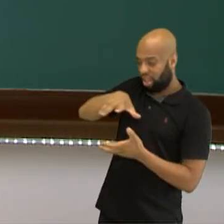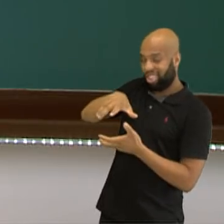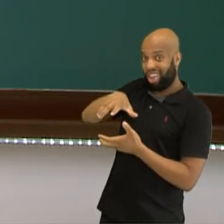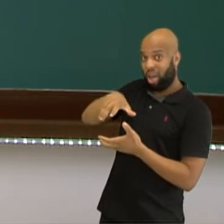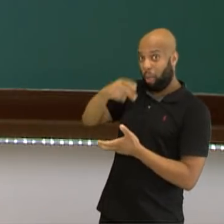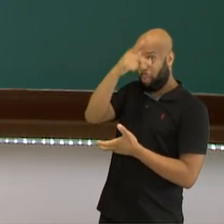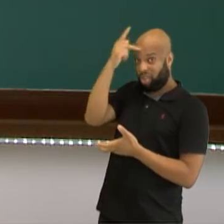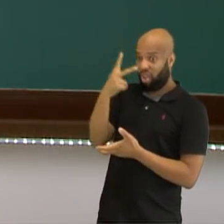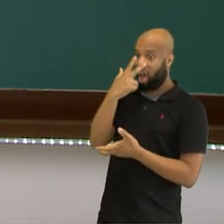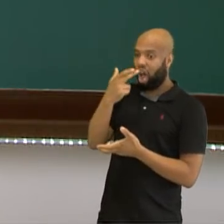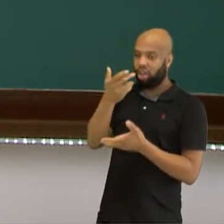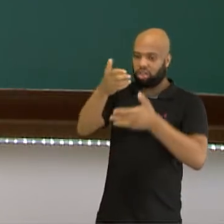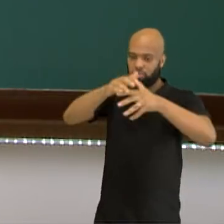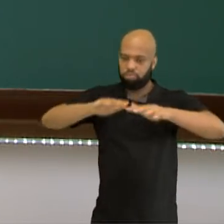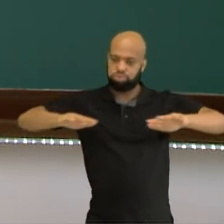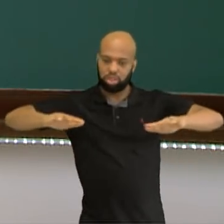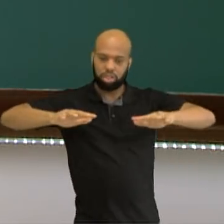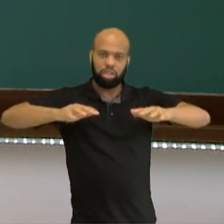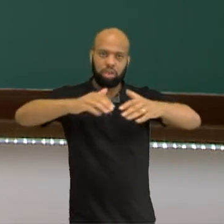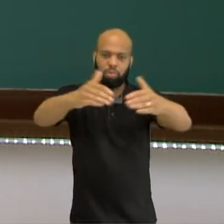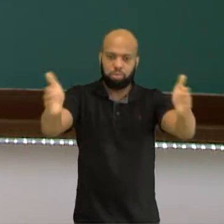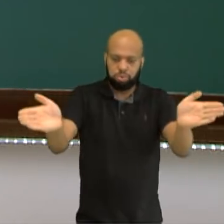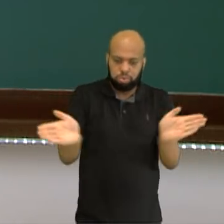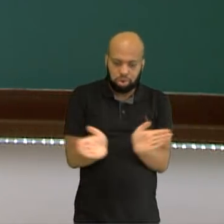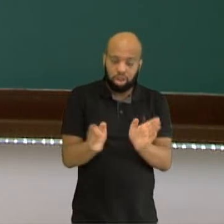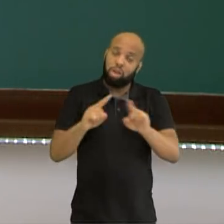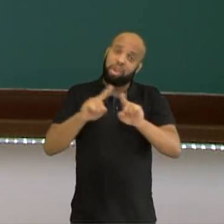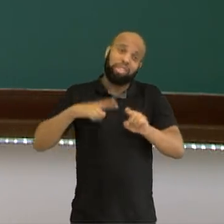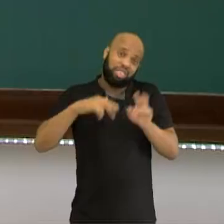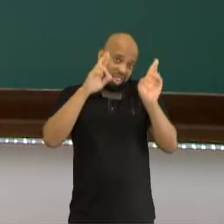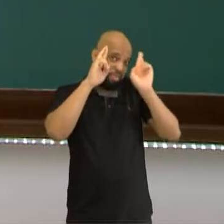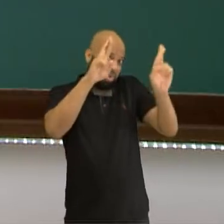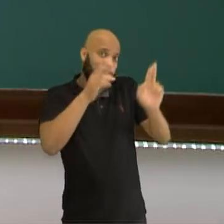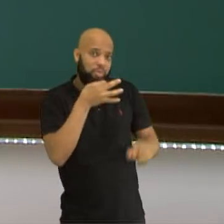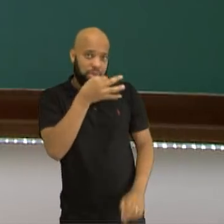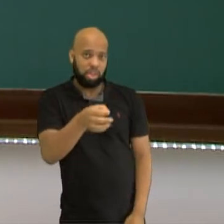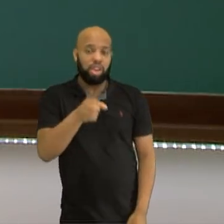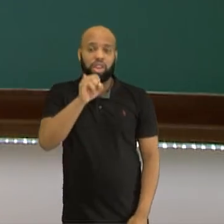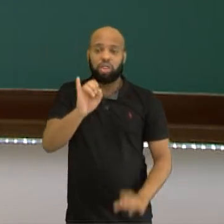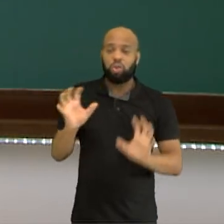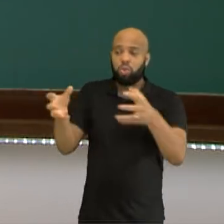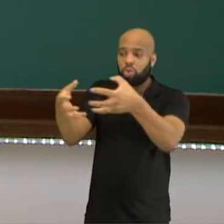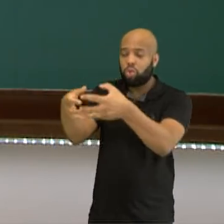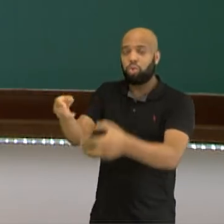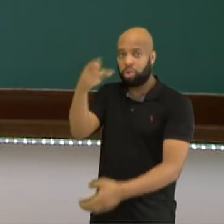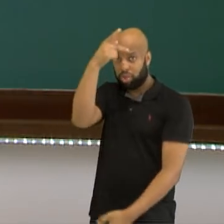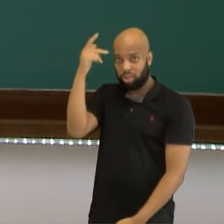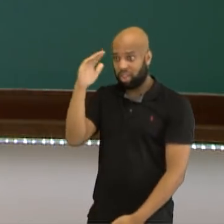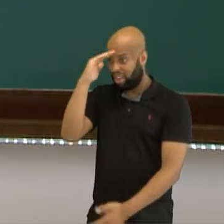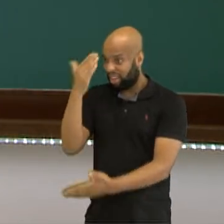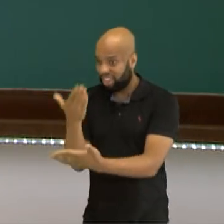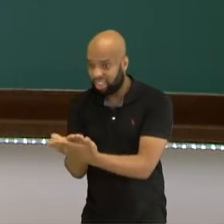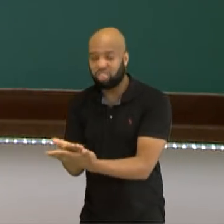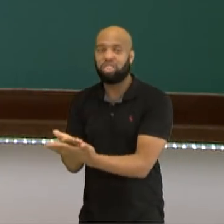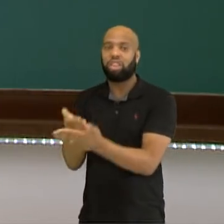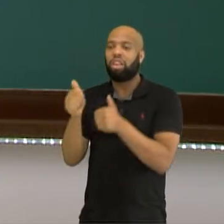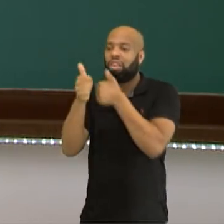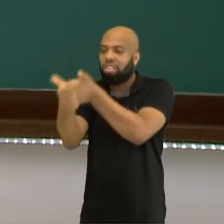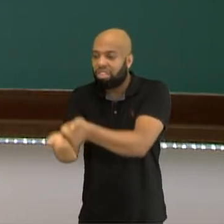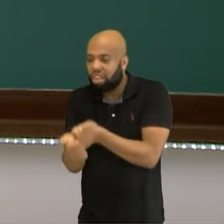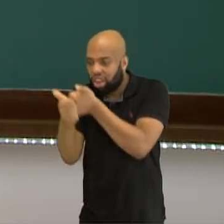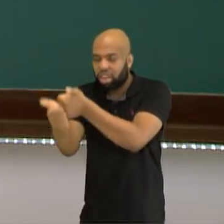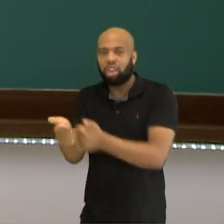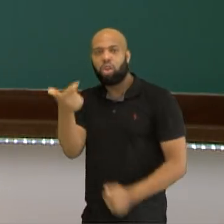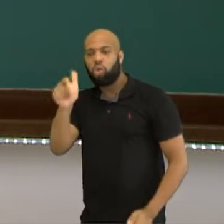devemos respeitar as opiniões das pessoas. Se uma pessoa, um grupo de pessoas, acredita, segue em uma